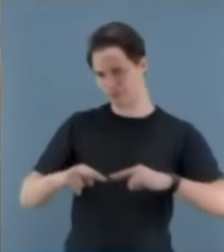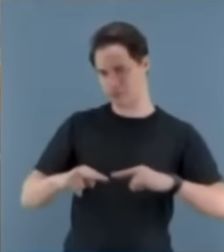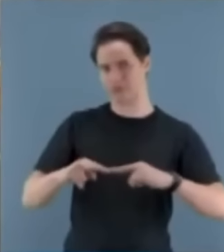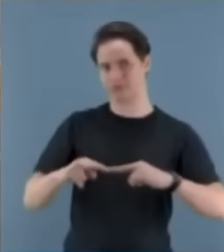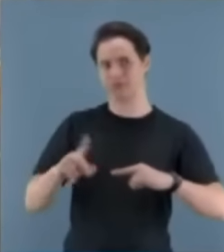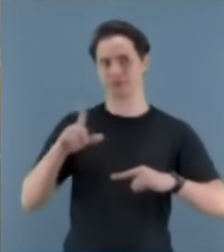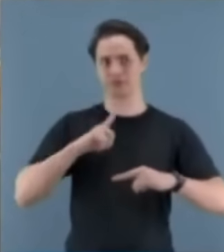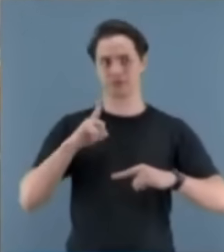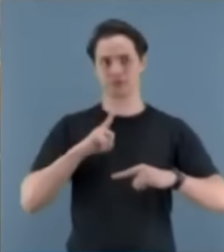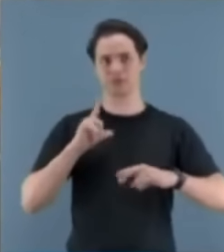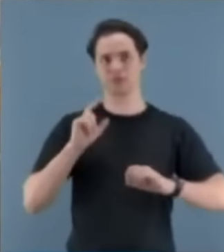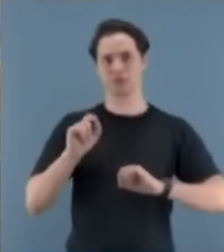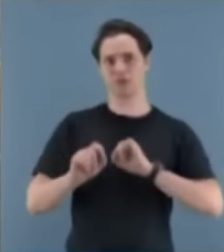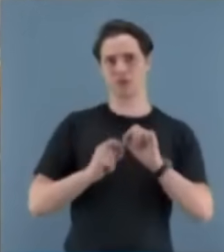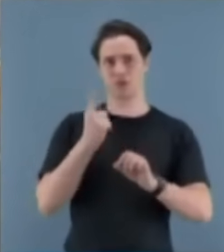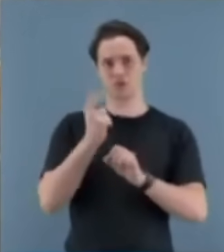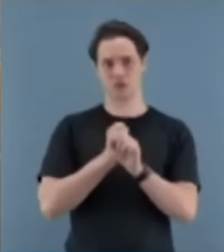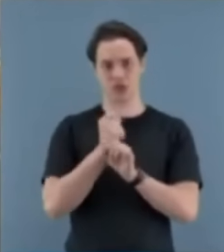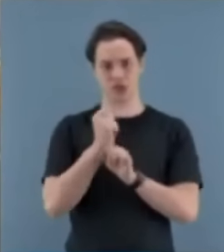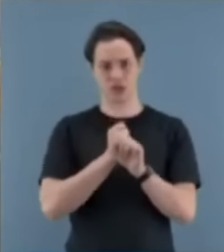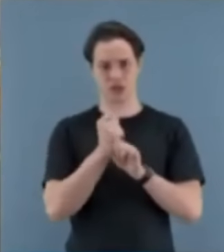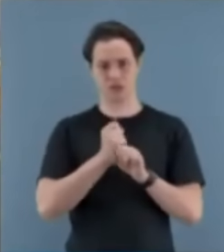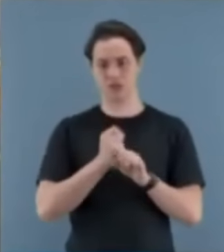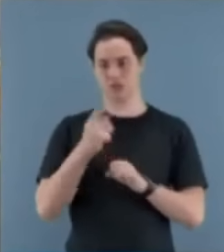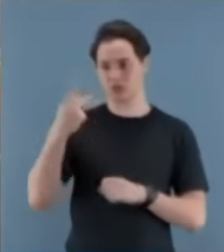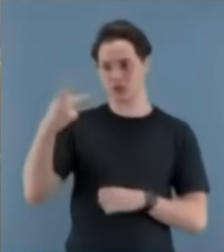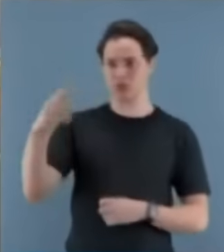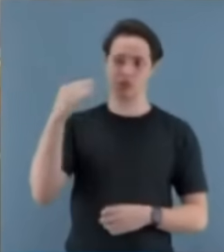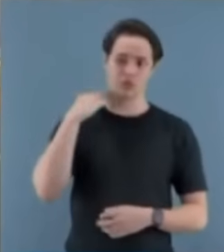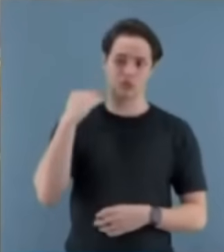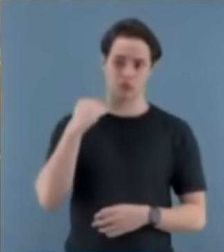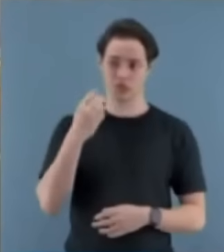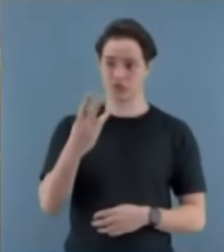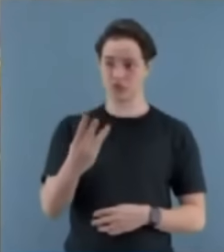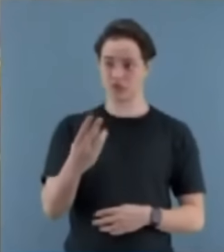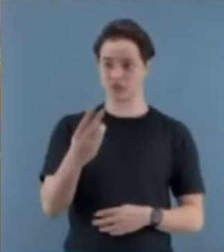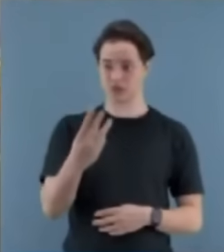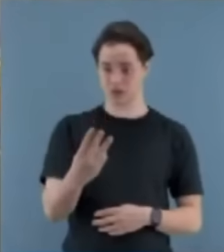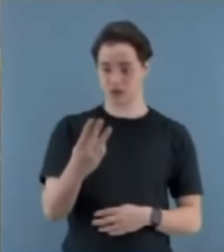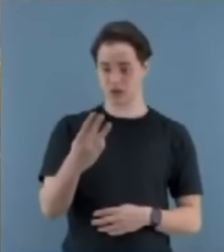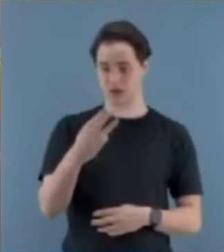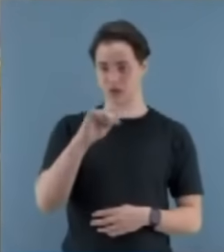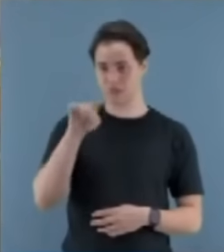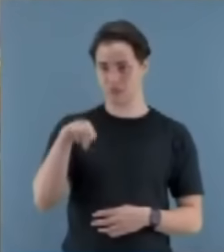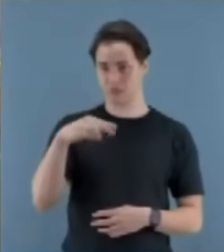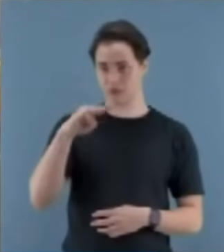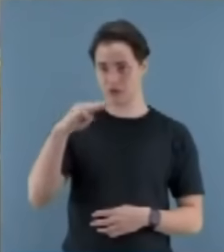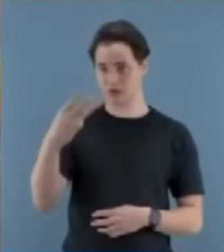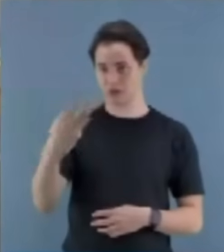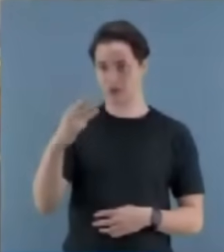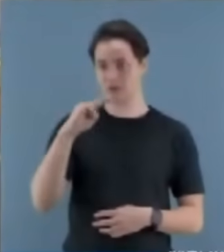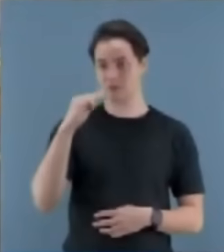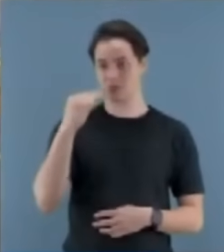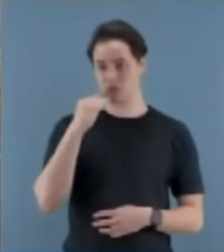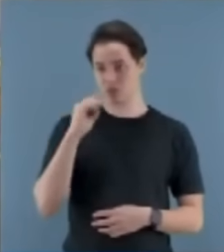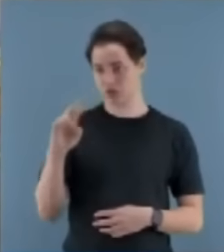movimentação em pouco mais de um ano na conta do senhor de 3,3 milhões de reais.